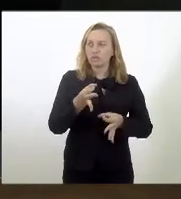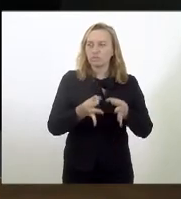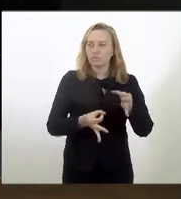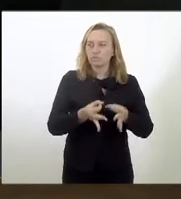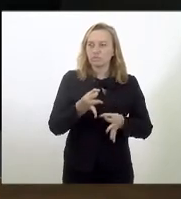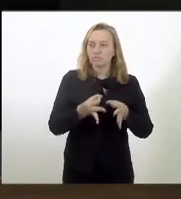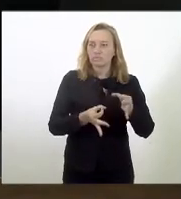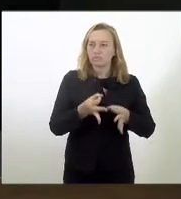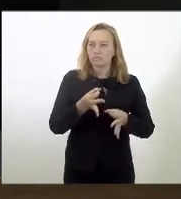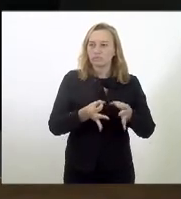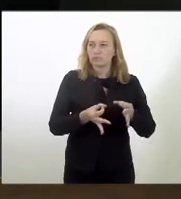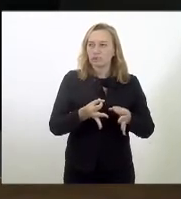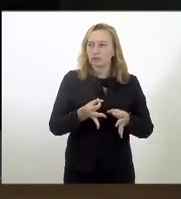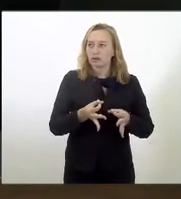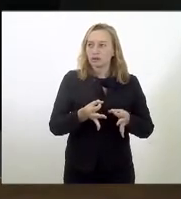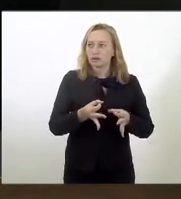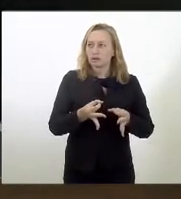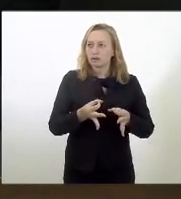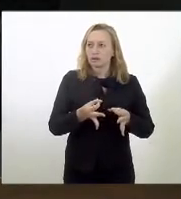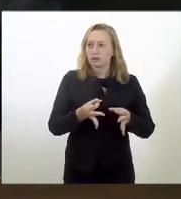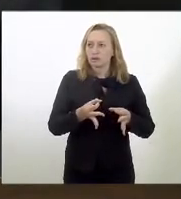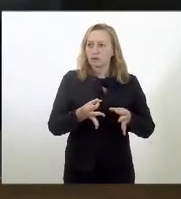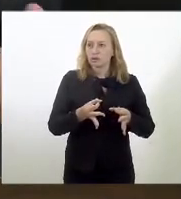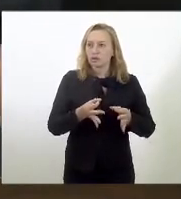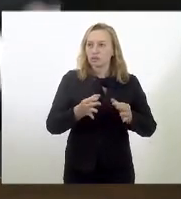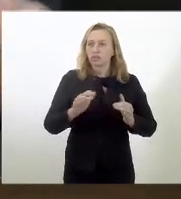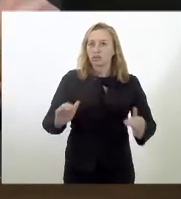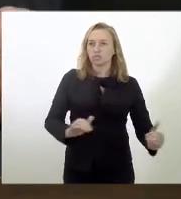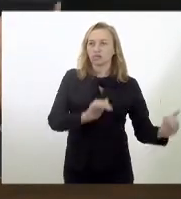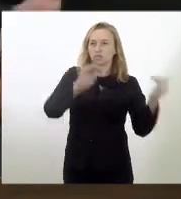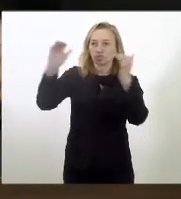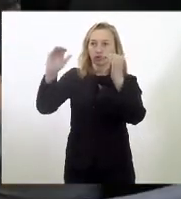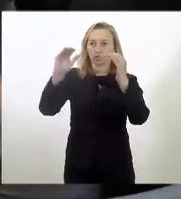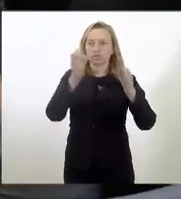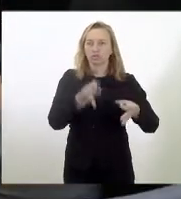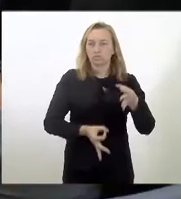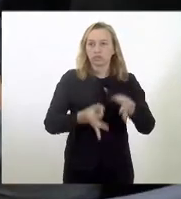Figueira. Seja bem-vindo, desembargador.